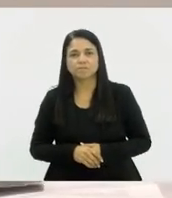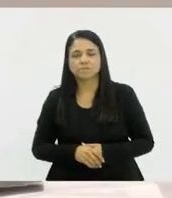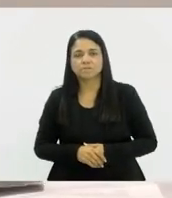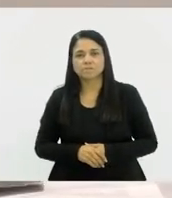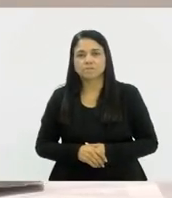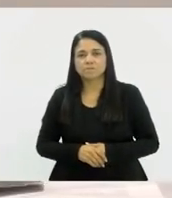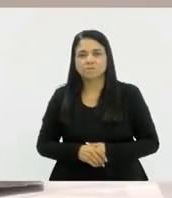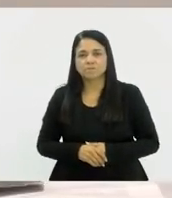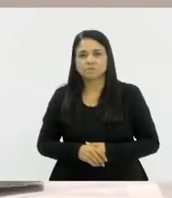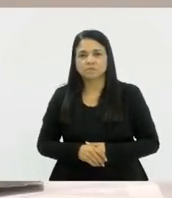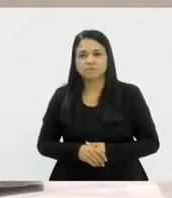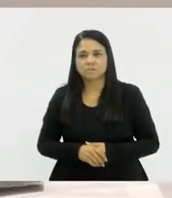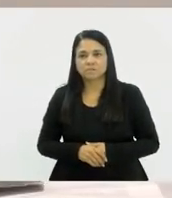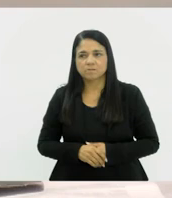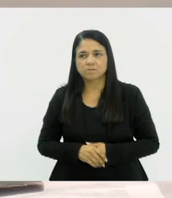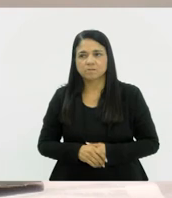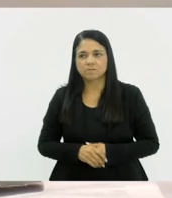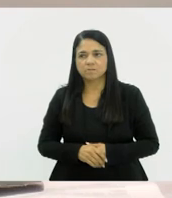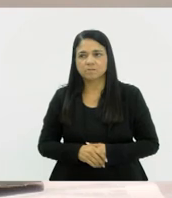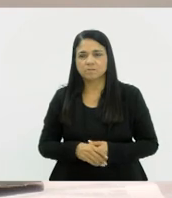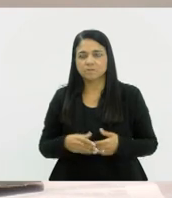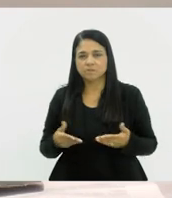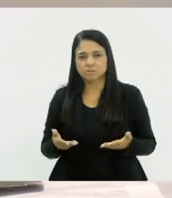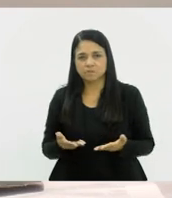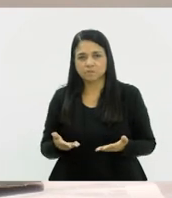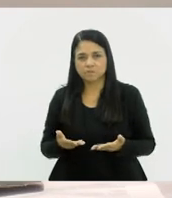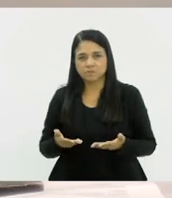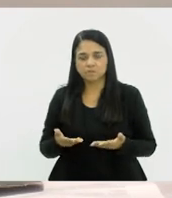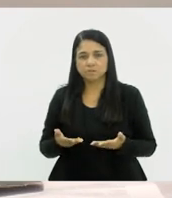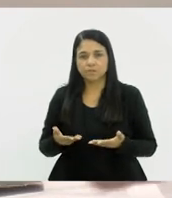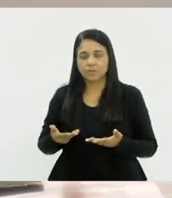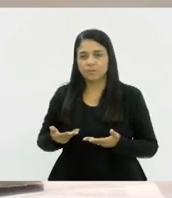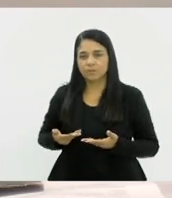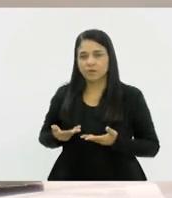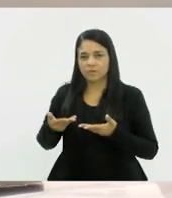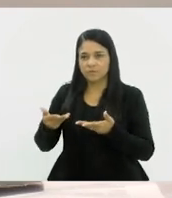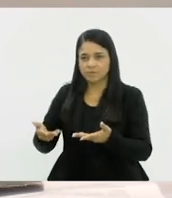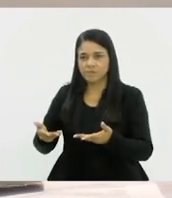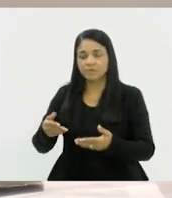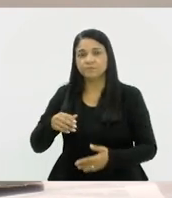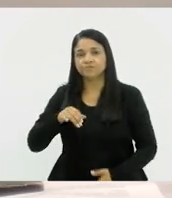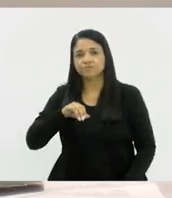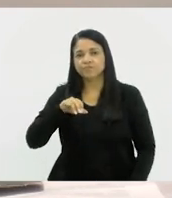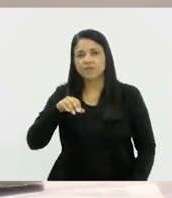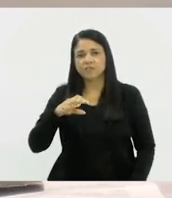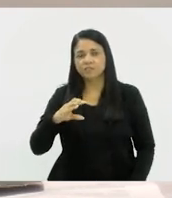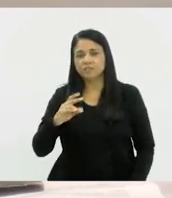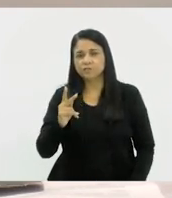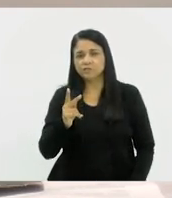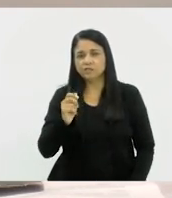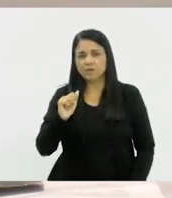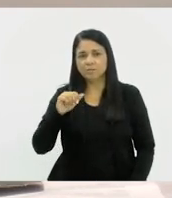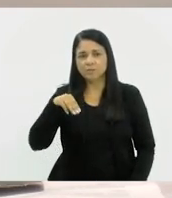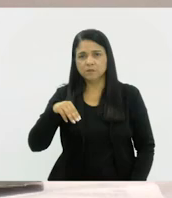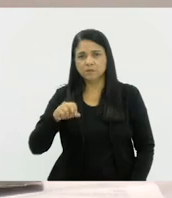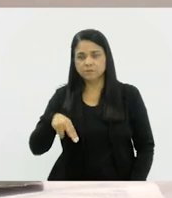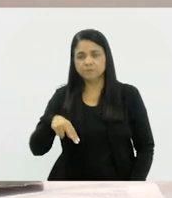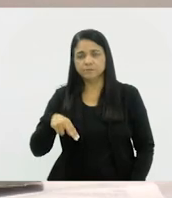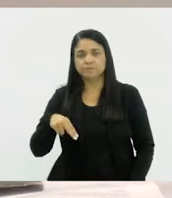muito agora vamos chamar chaman siriane povos indígenas